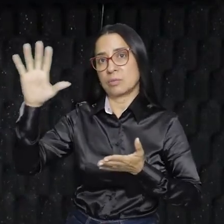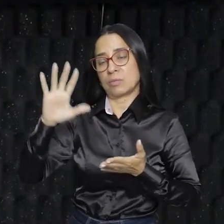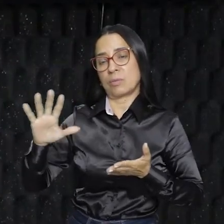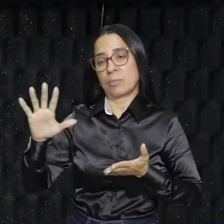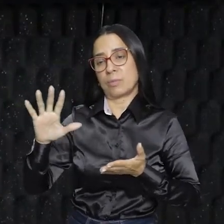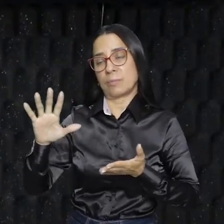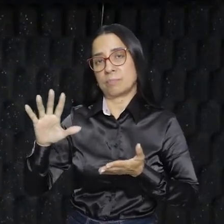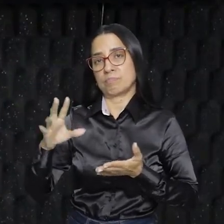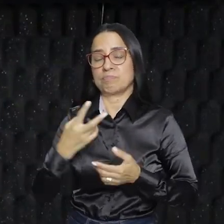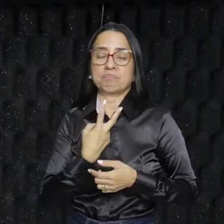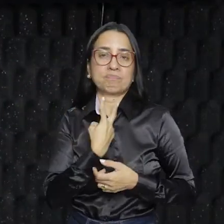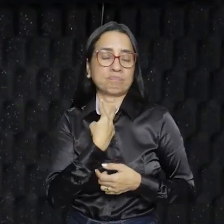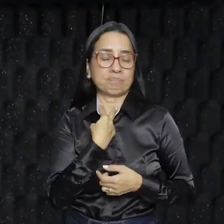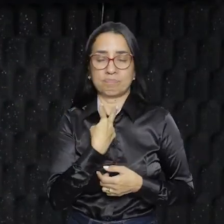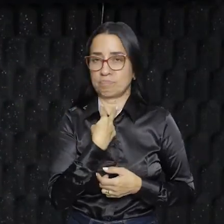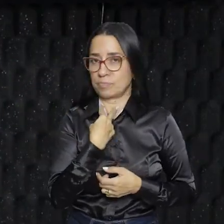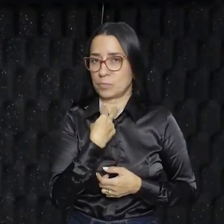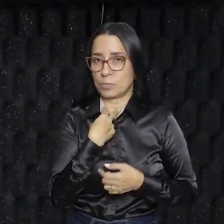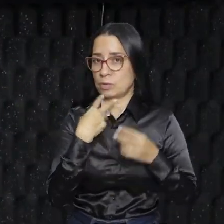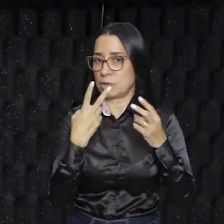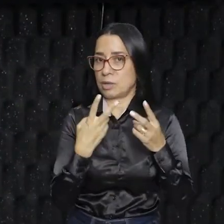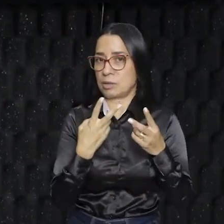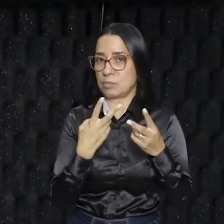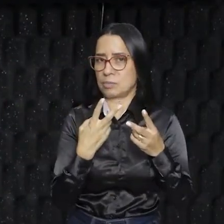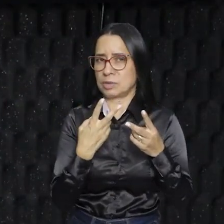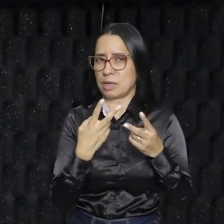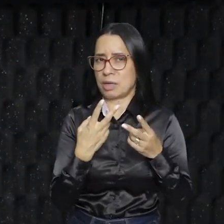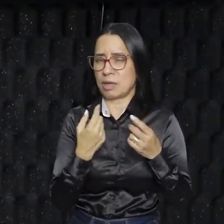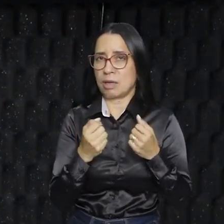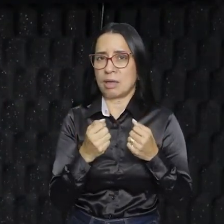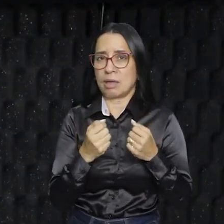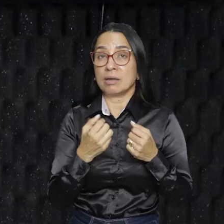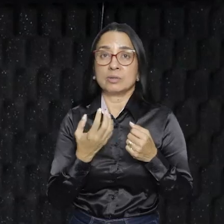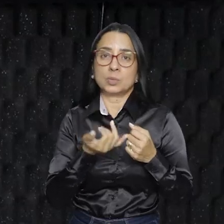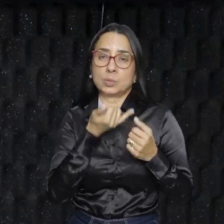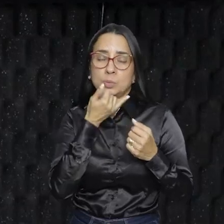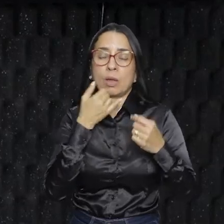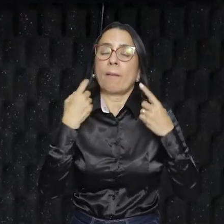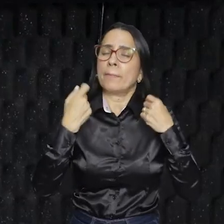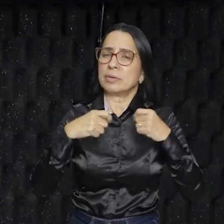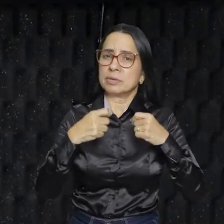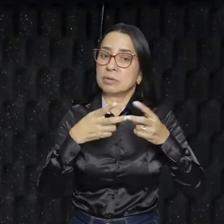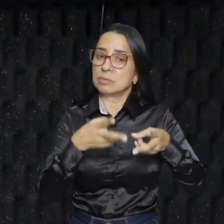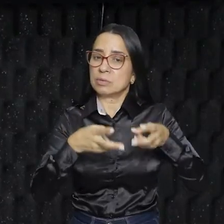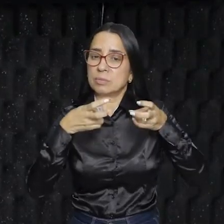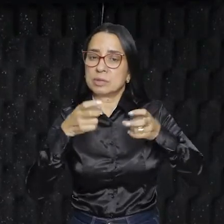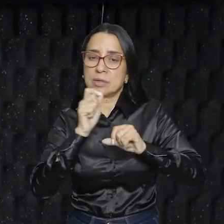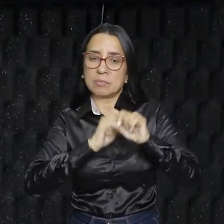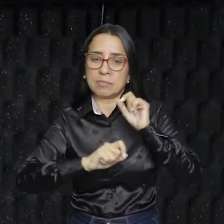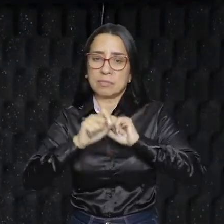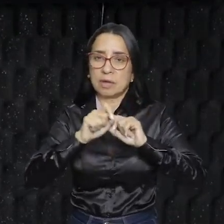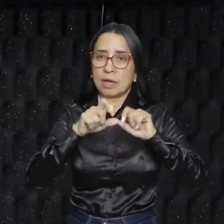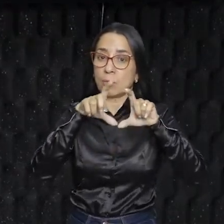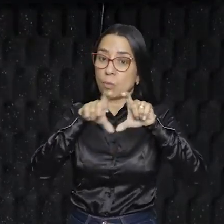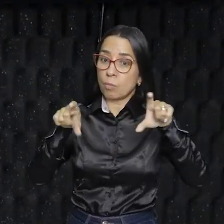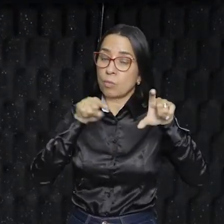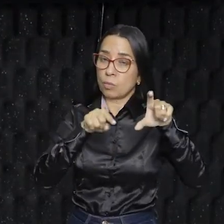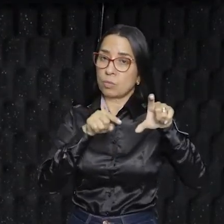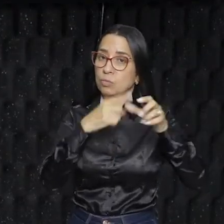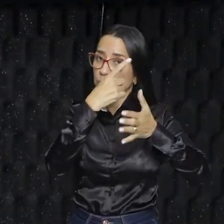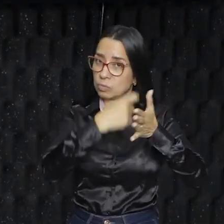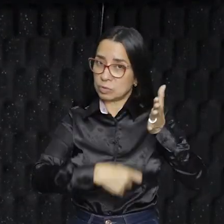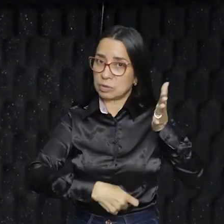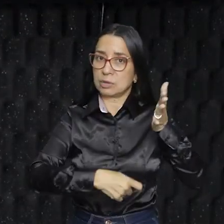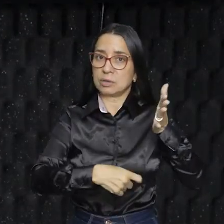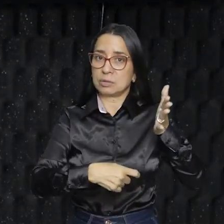Então, não podemos deixar de observar, como o próprio texto, ele basicamente nos leva a